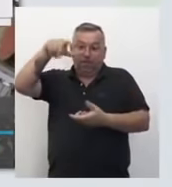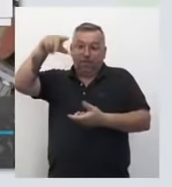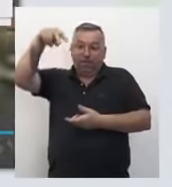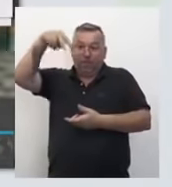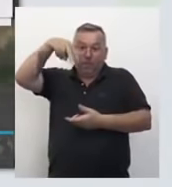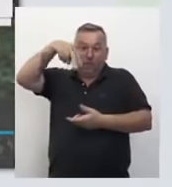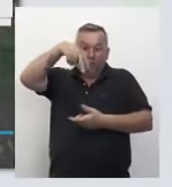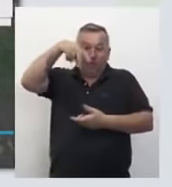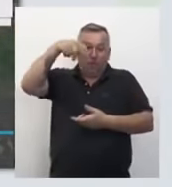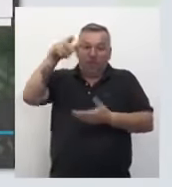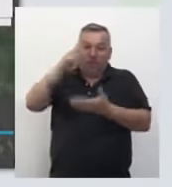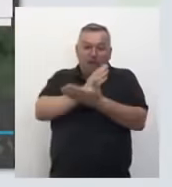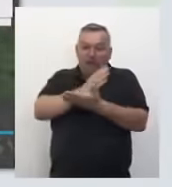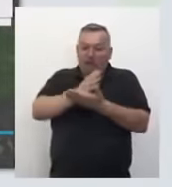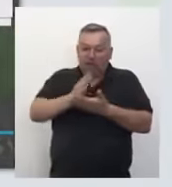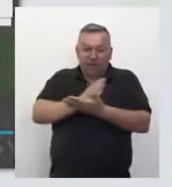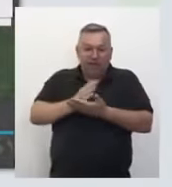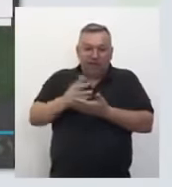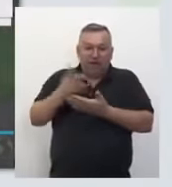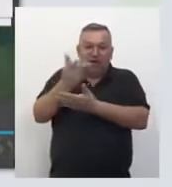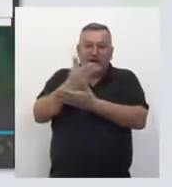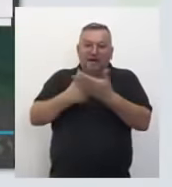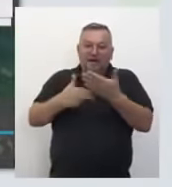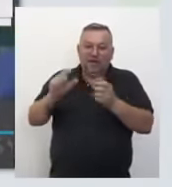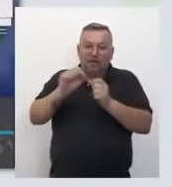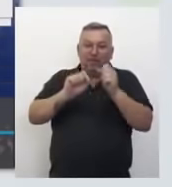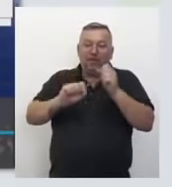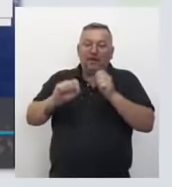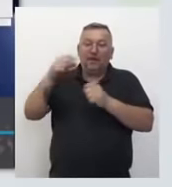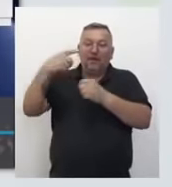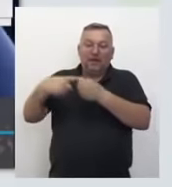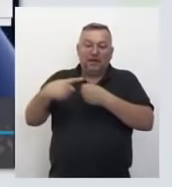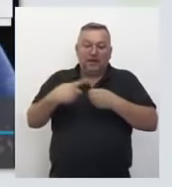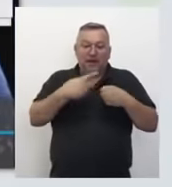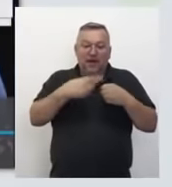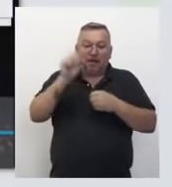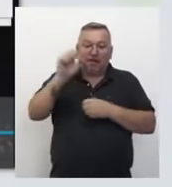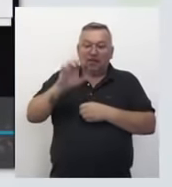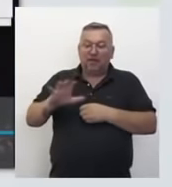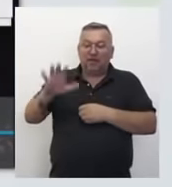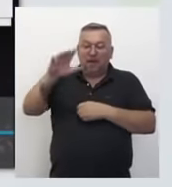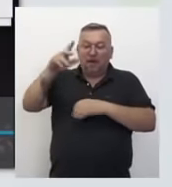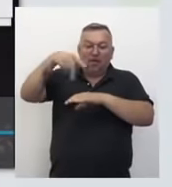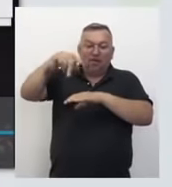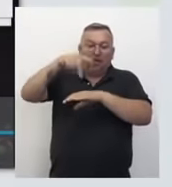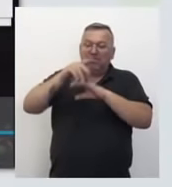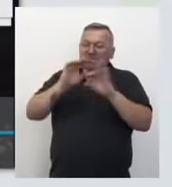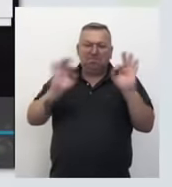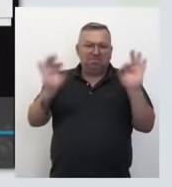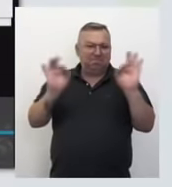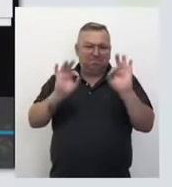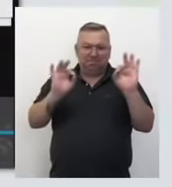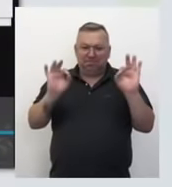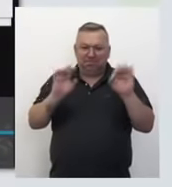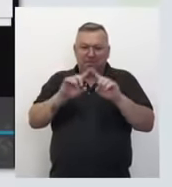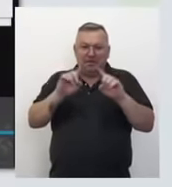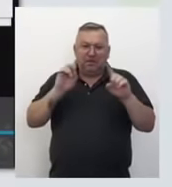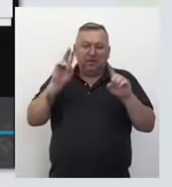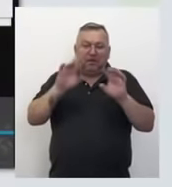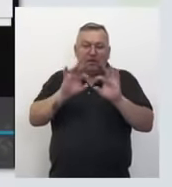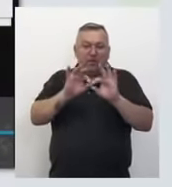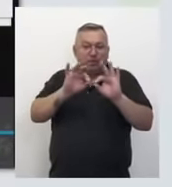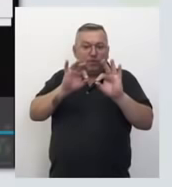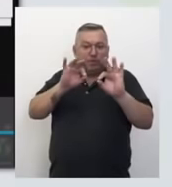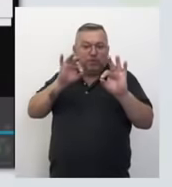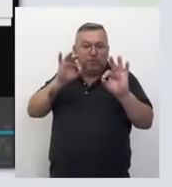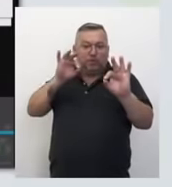existem fronteiras, essas que desenhamos para delimitar cidades, estados e países. E se pensarmos na dinâmica do